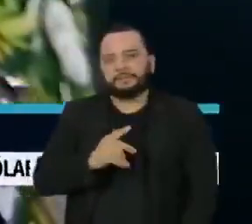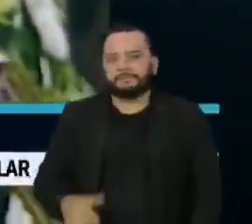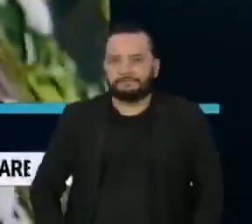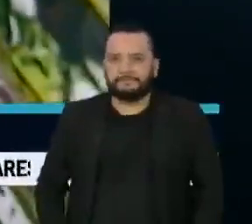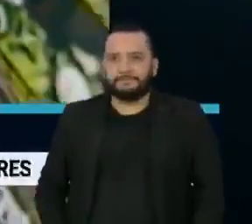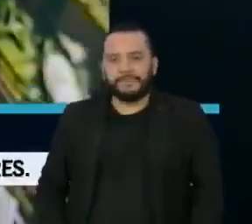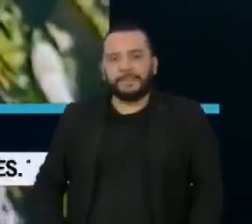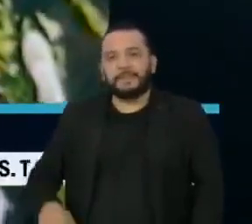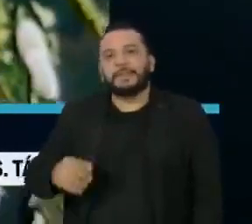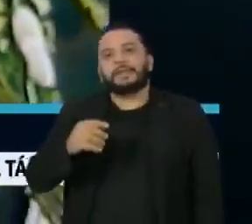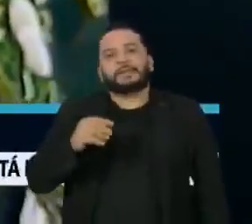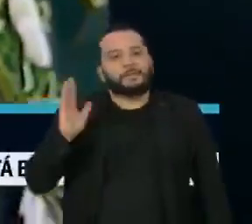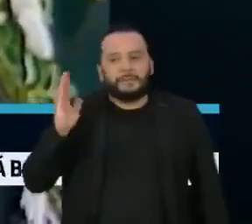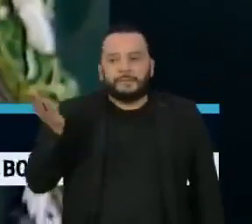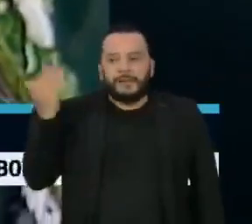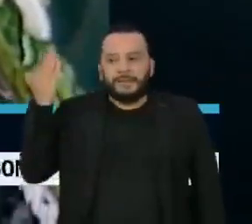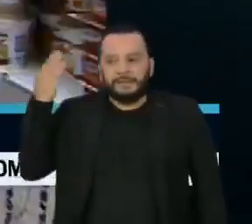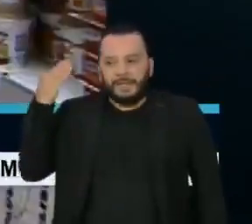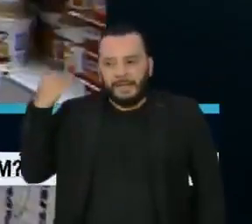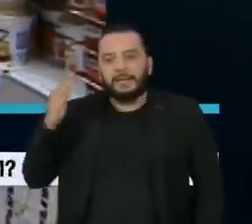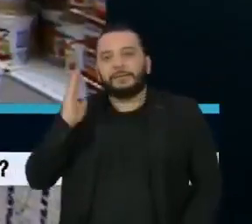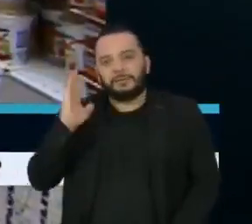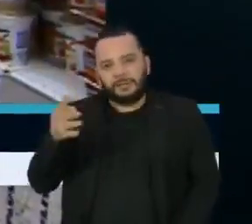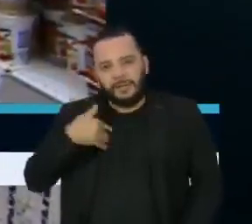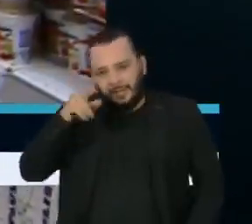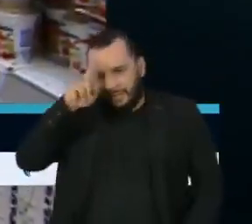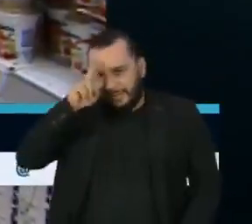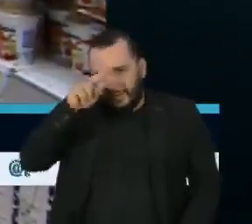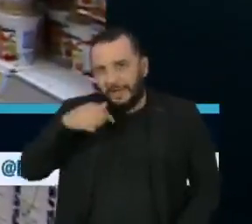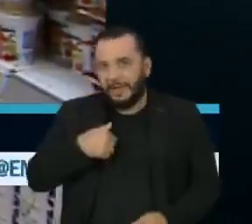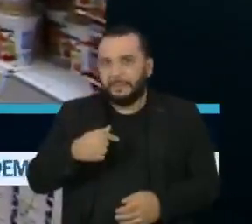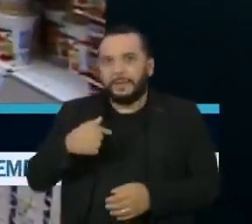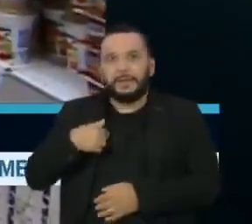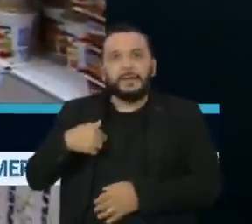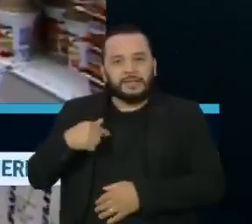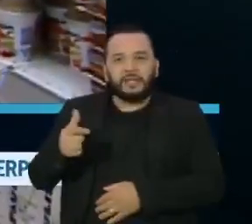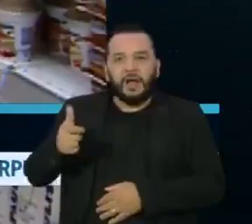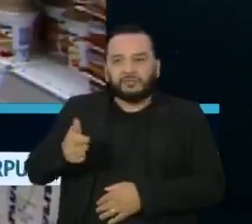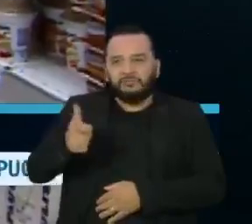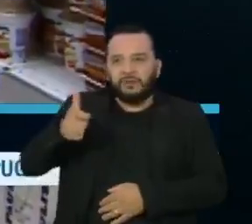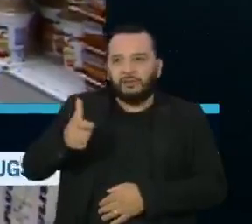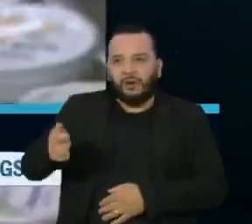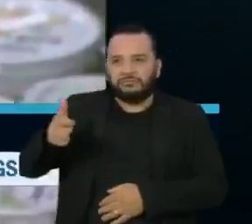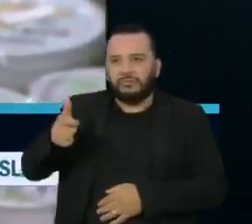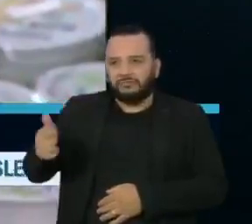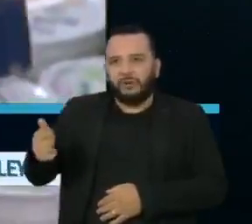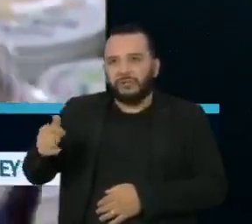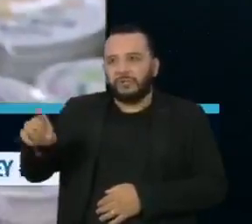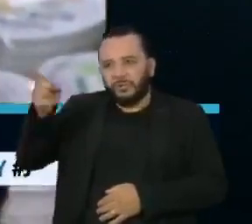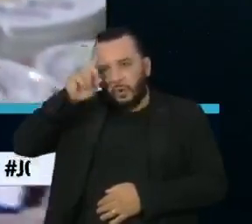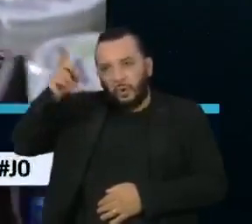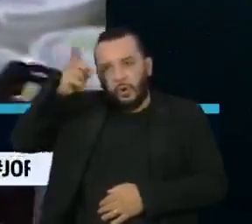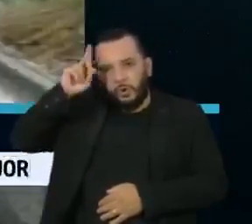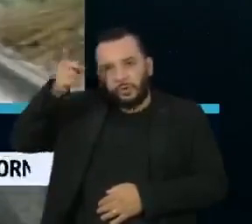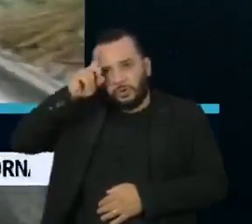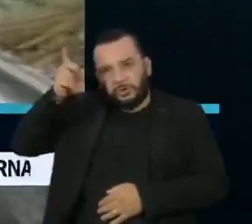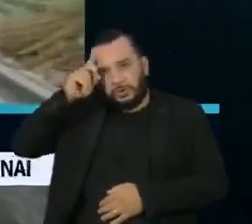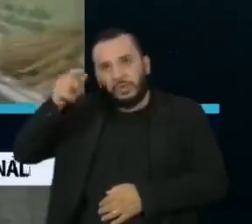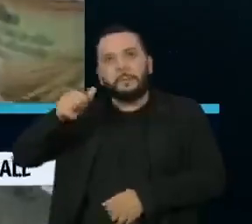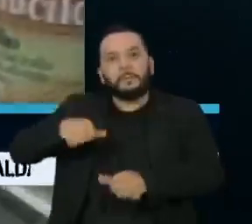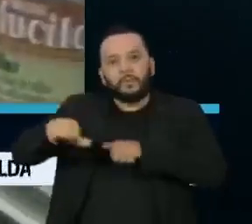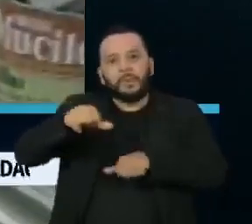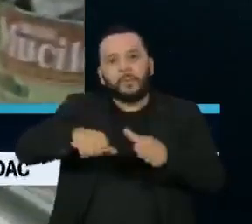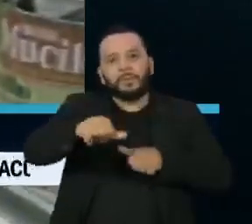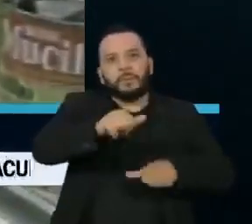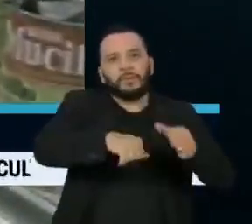Quem viveu nos tempos de inflação fora de controle lembra bem desse barulhinho. Os preços eram remarcados diária e